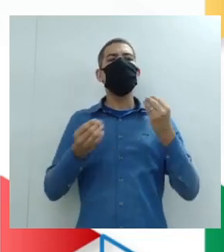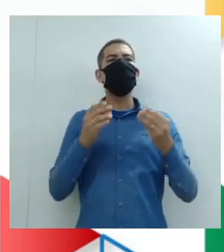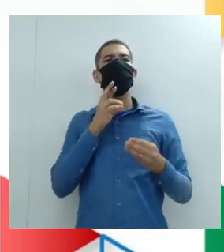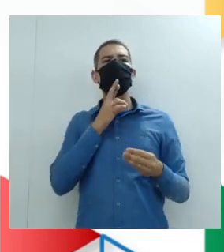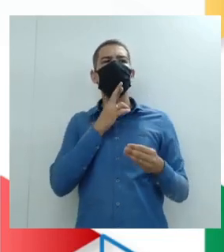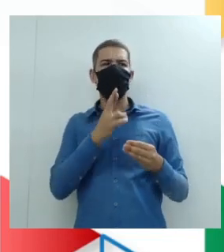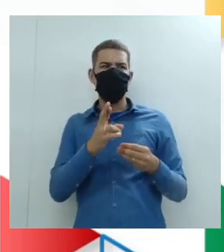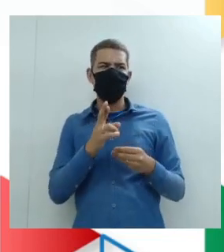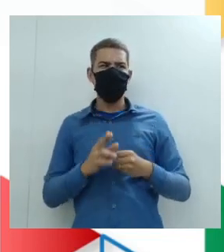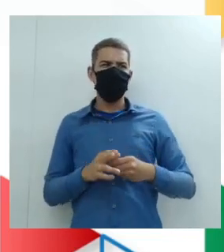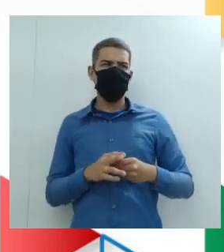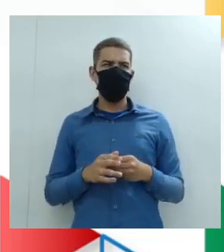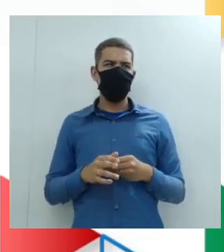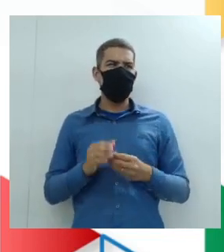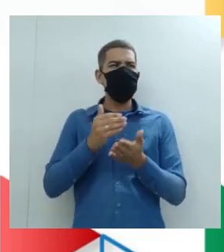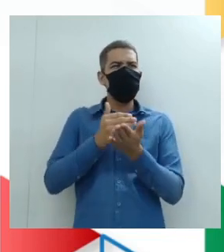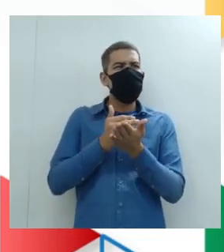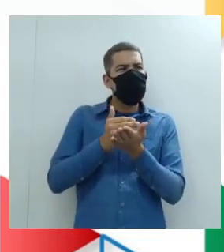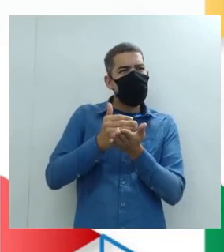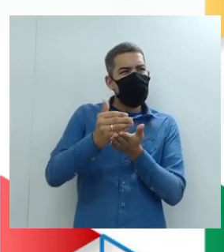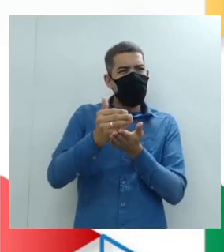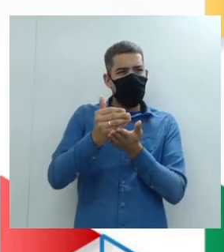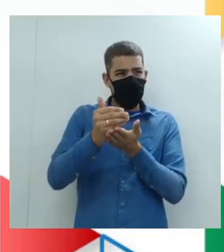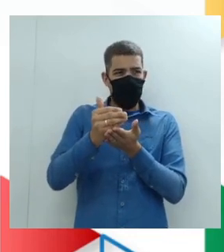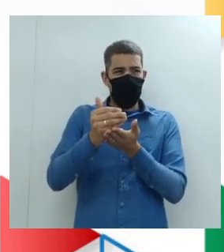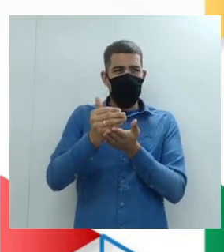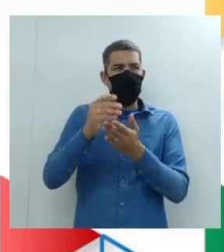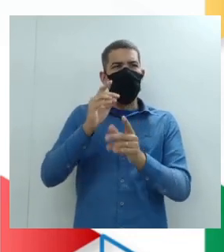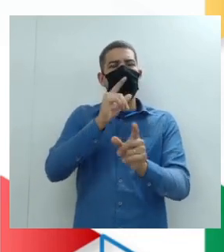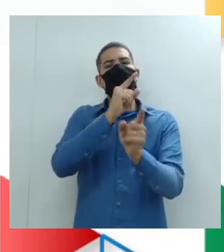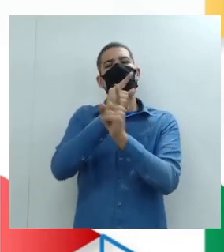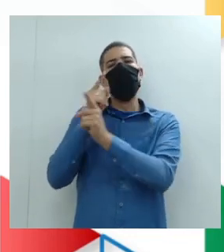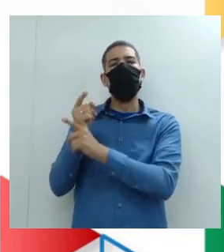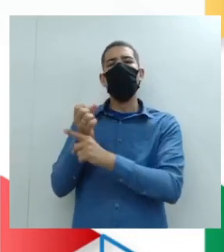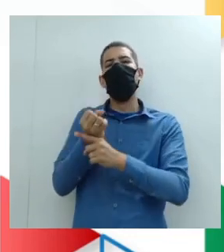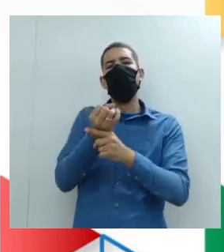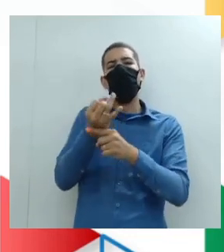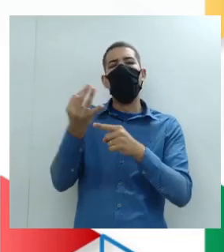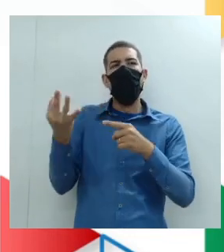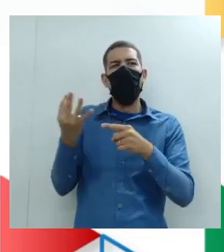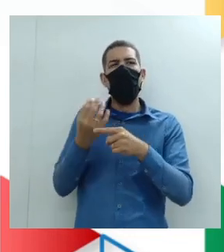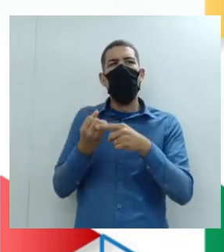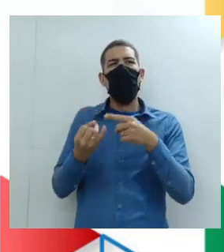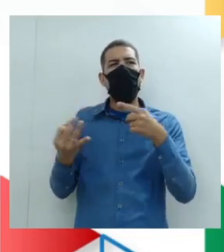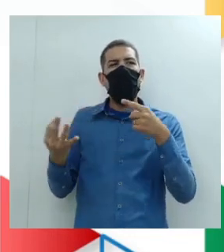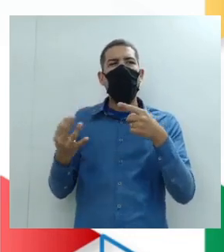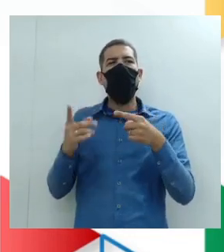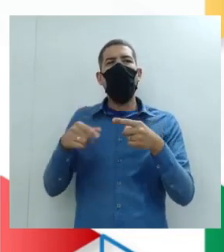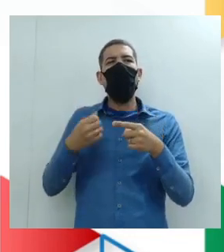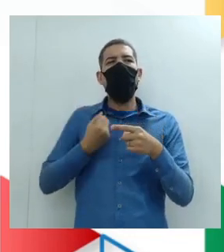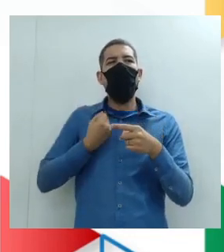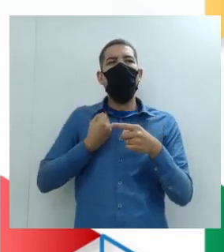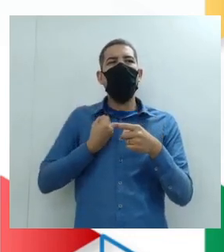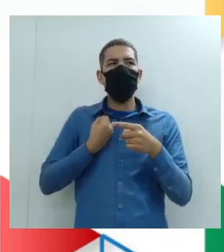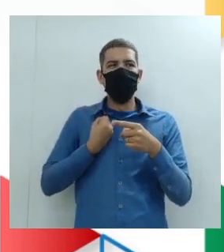partir do fluxograma? Início do fluxograma. Identificamos a fração e o número inteiro. Então,